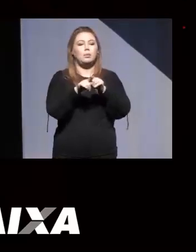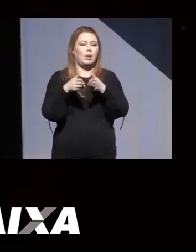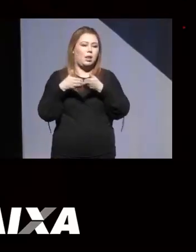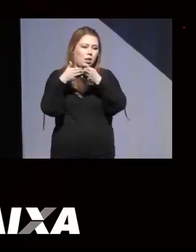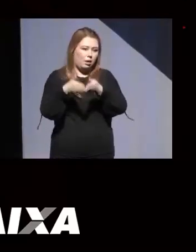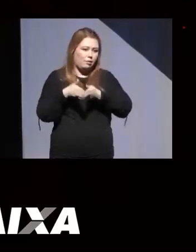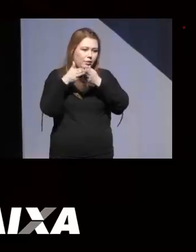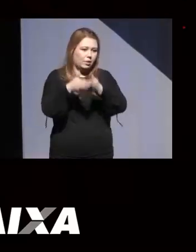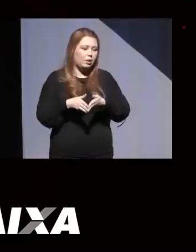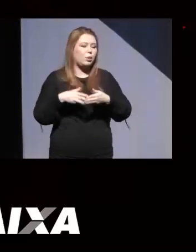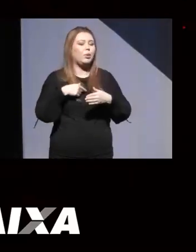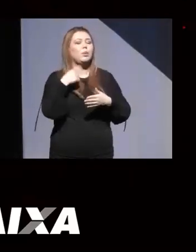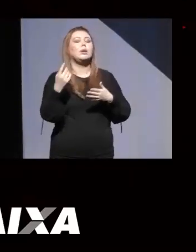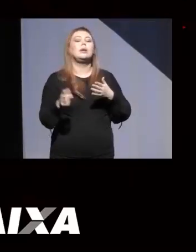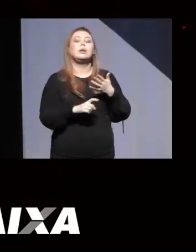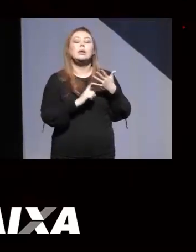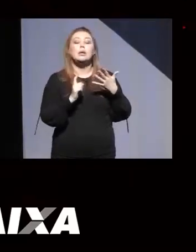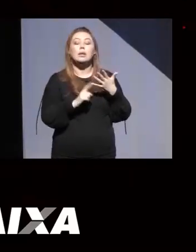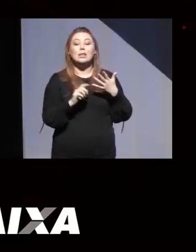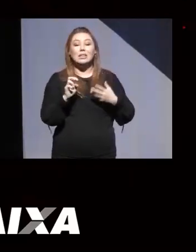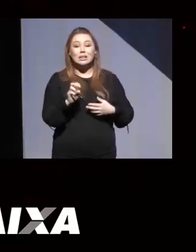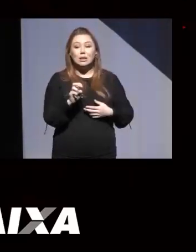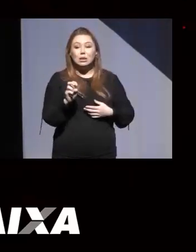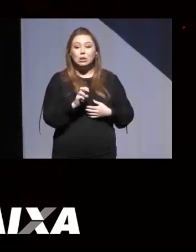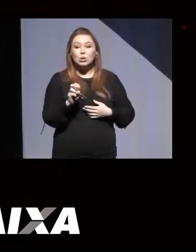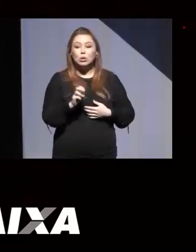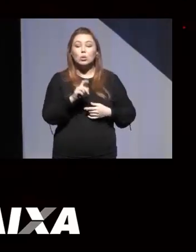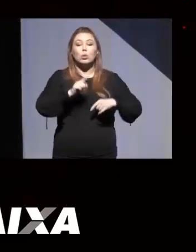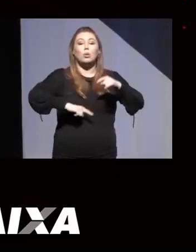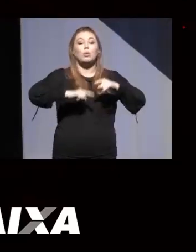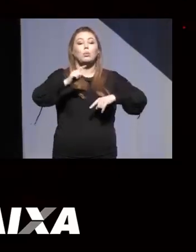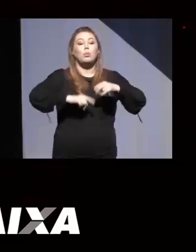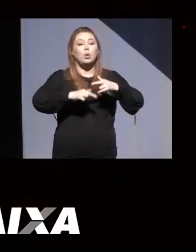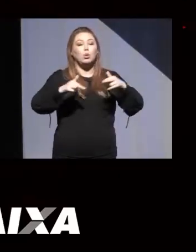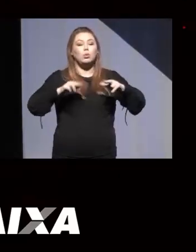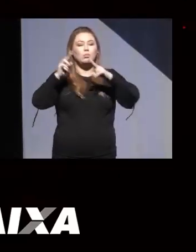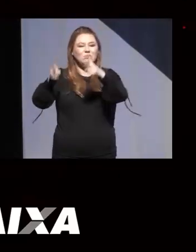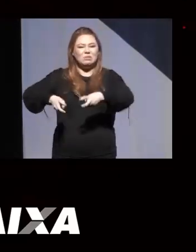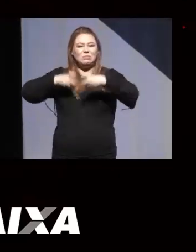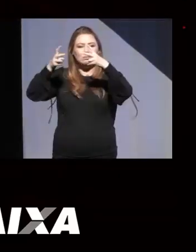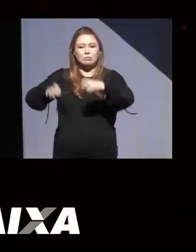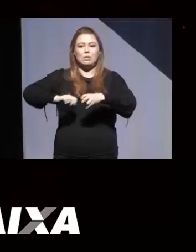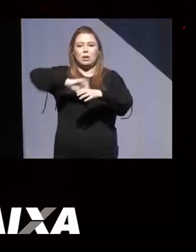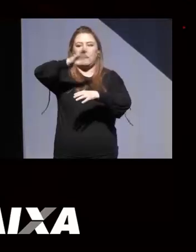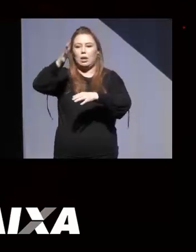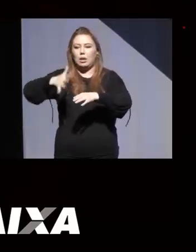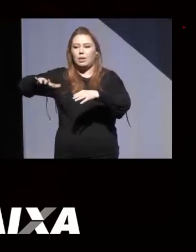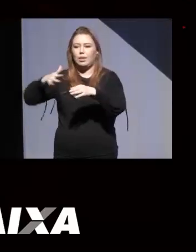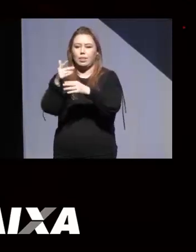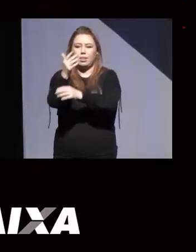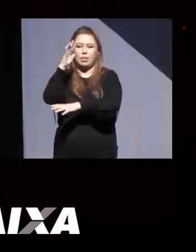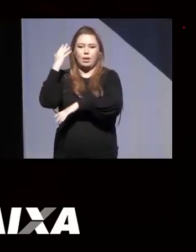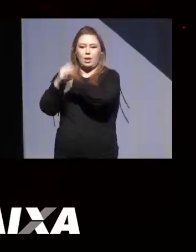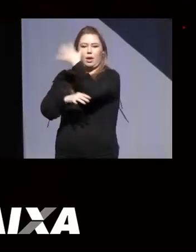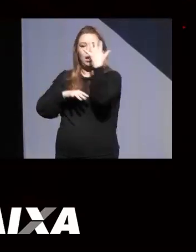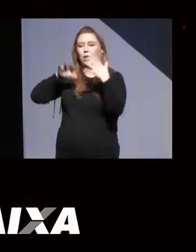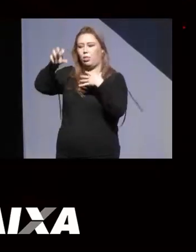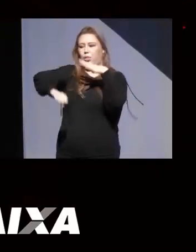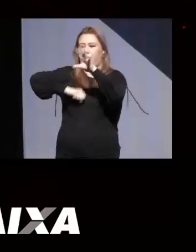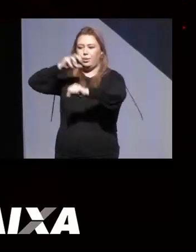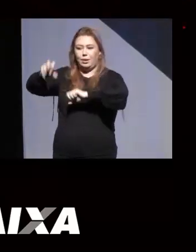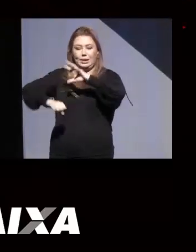embarcações e produtos de extração mineral. Por enquanto, esses são os produtos que